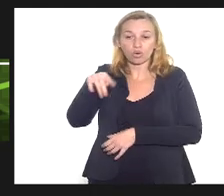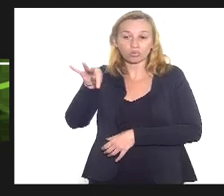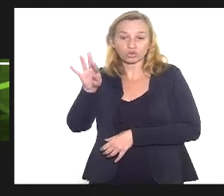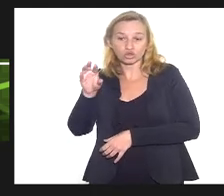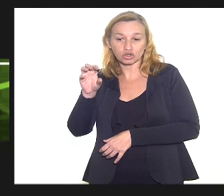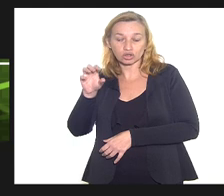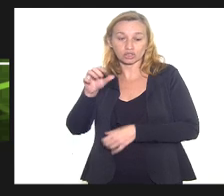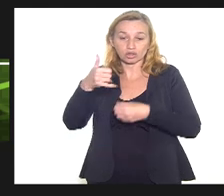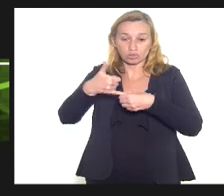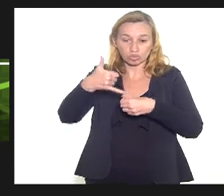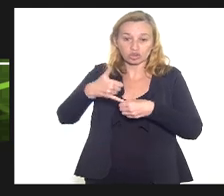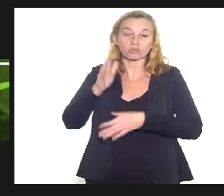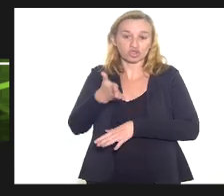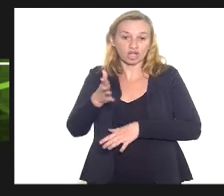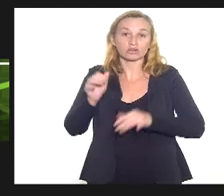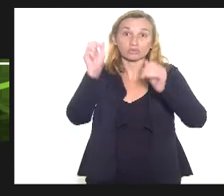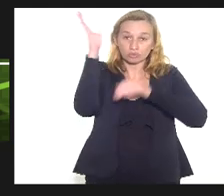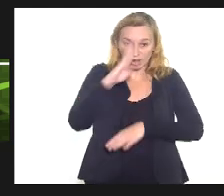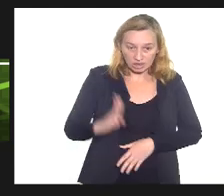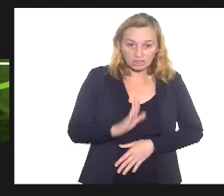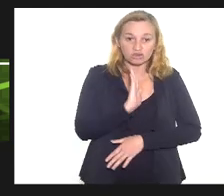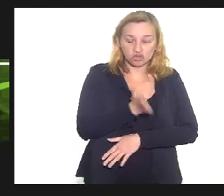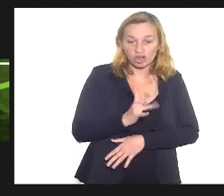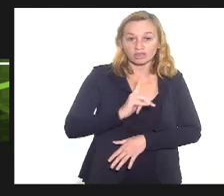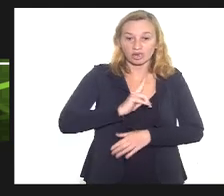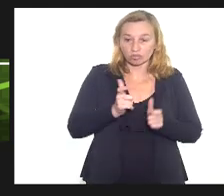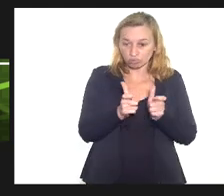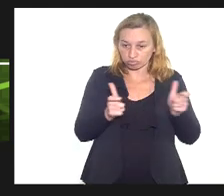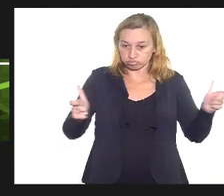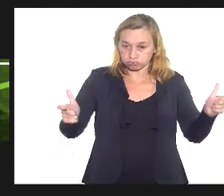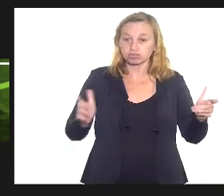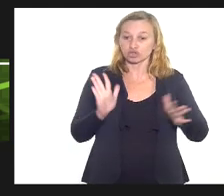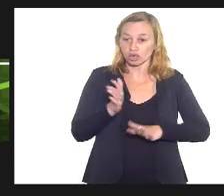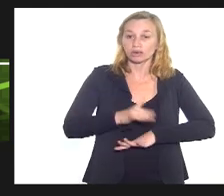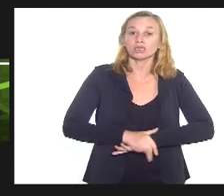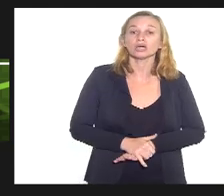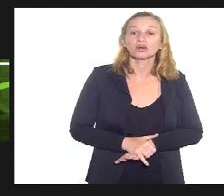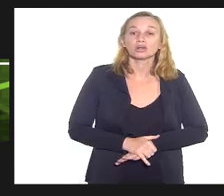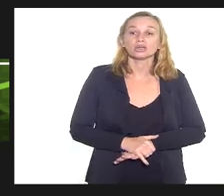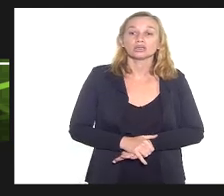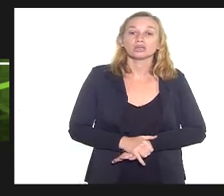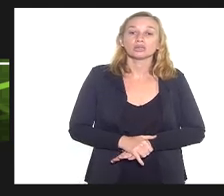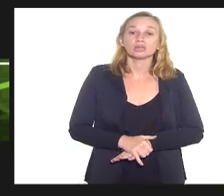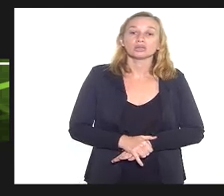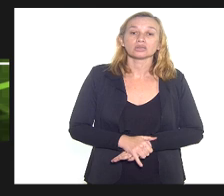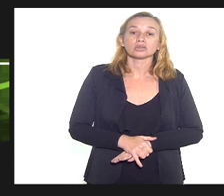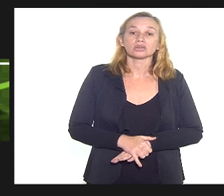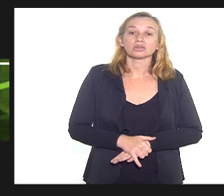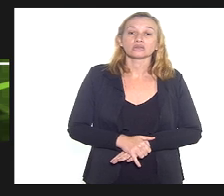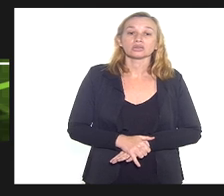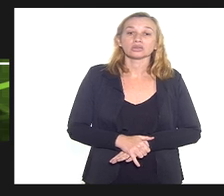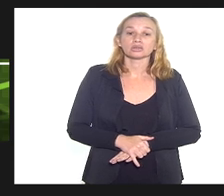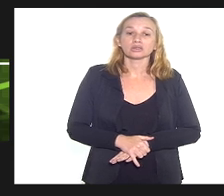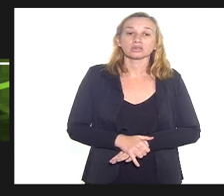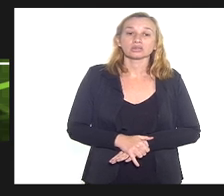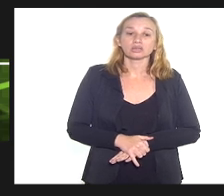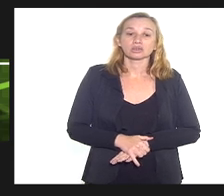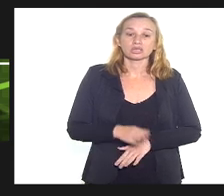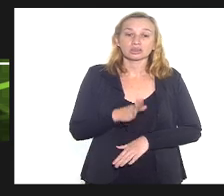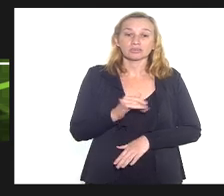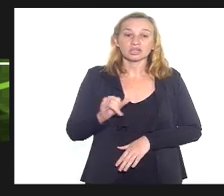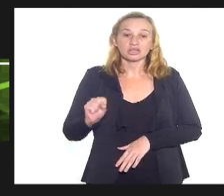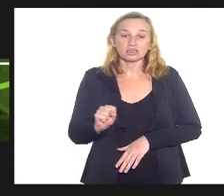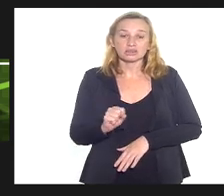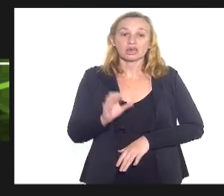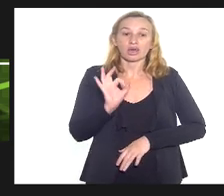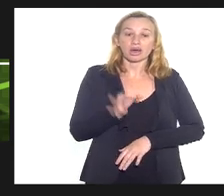no Brasil, já estamos com os planos de crescimento, e isso é, esse business, ele é